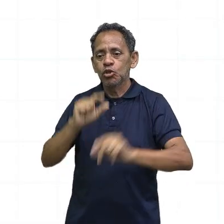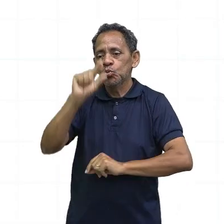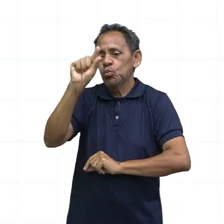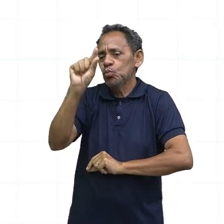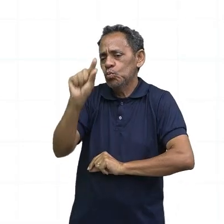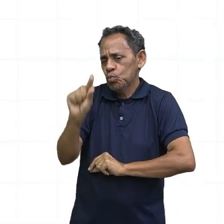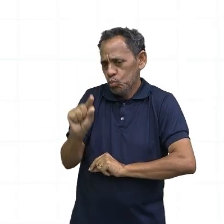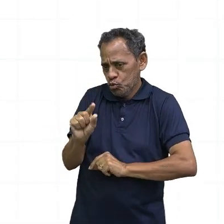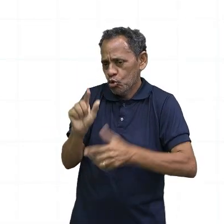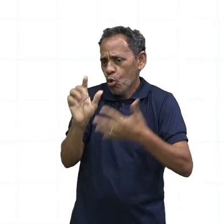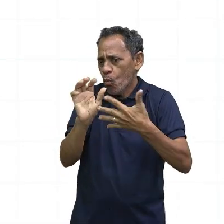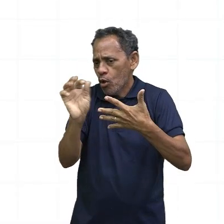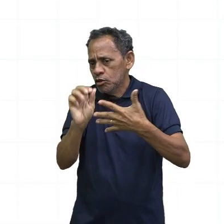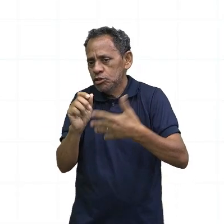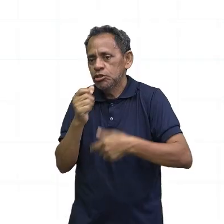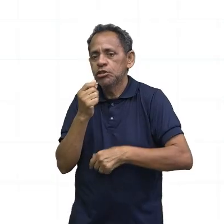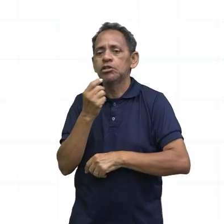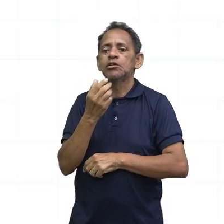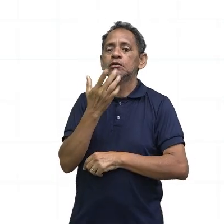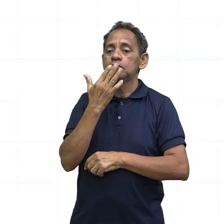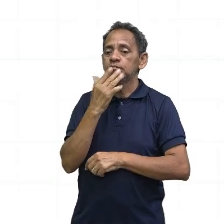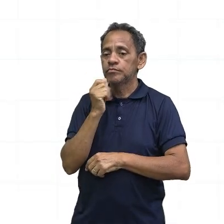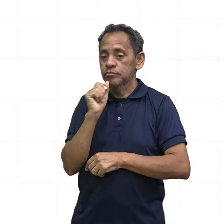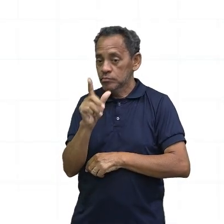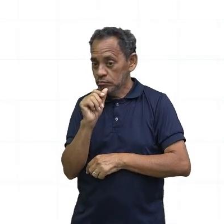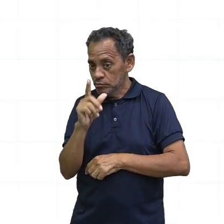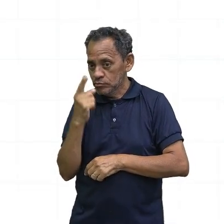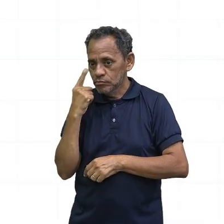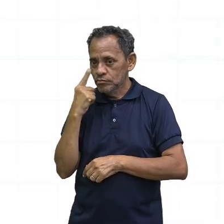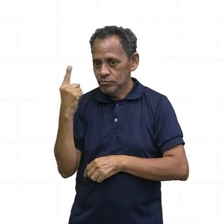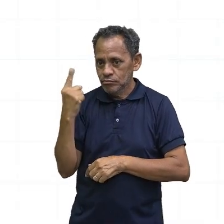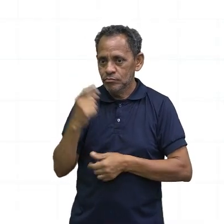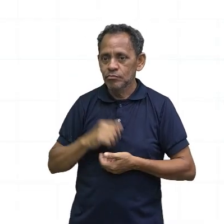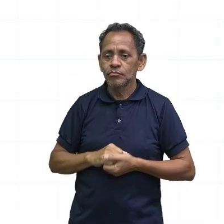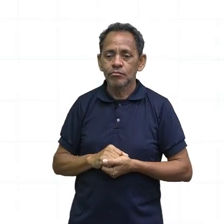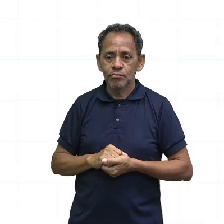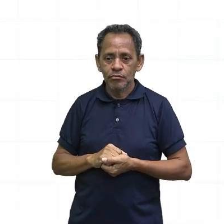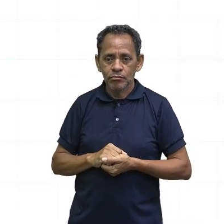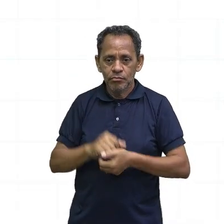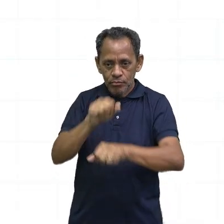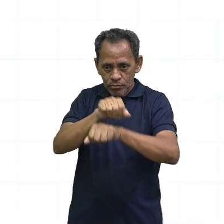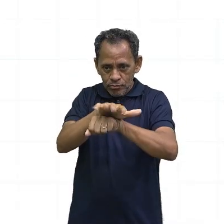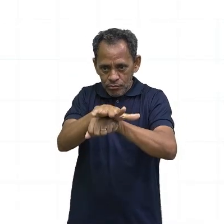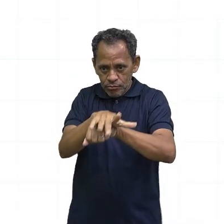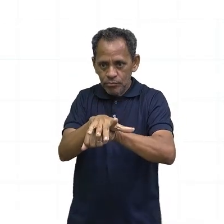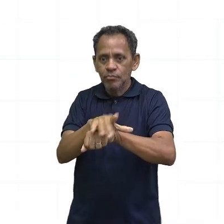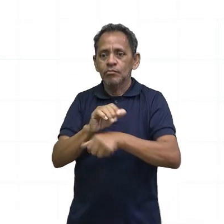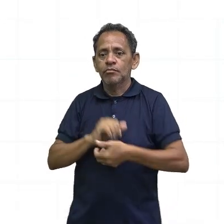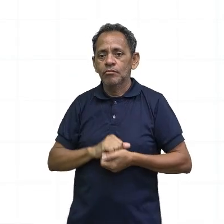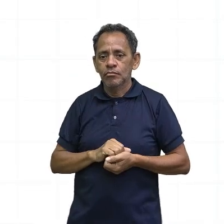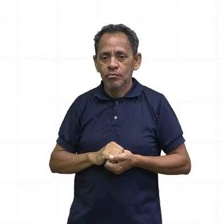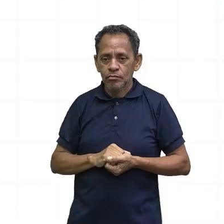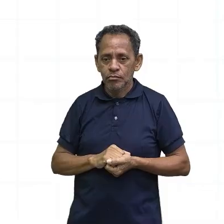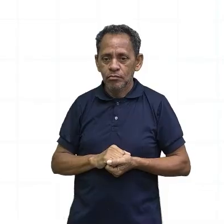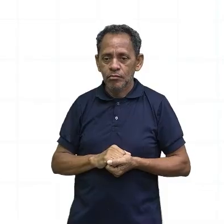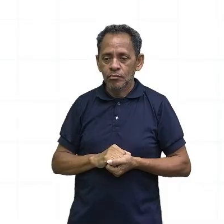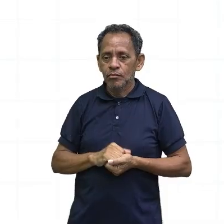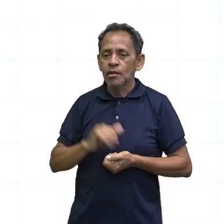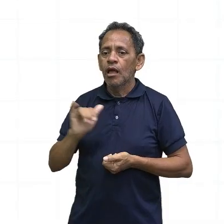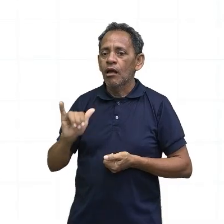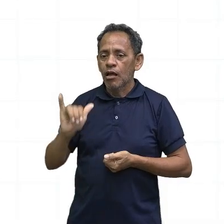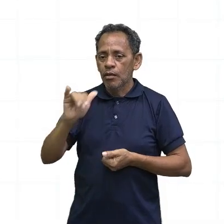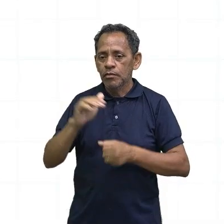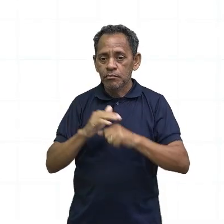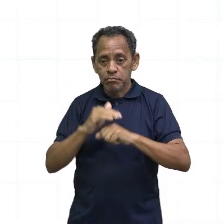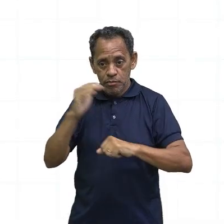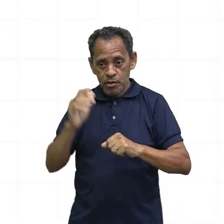partículazinha azul que você está vendo ali, né? Então, é a emissão de um único. E aí, a gama, que é a